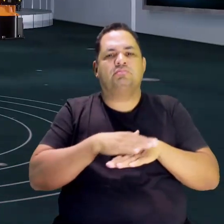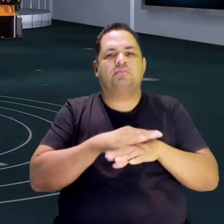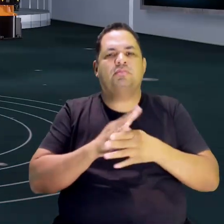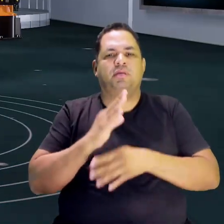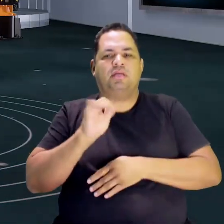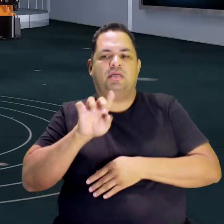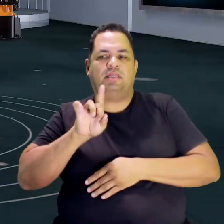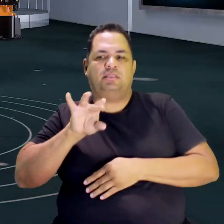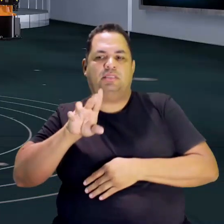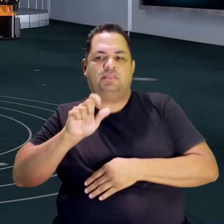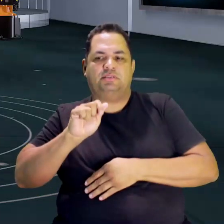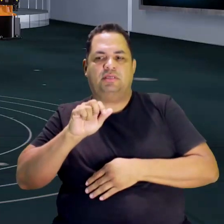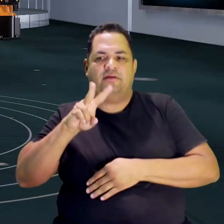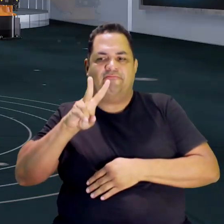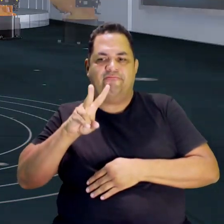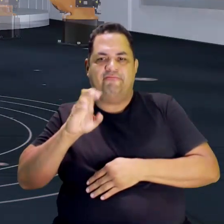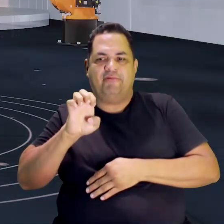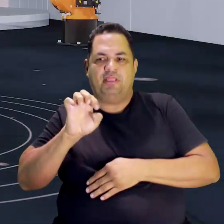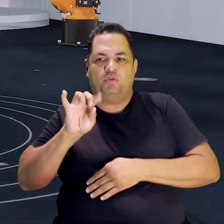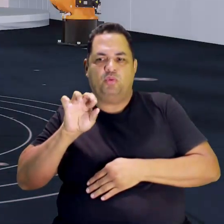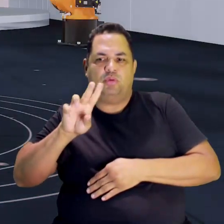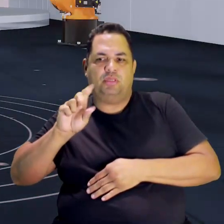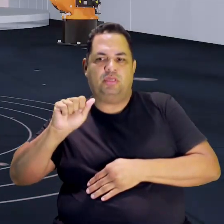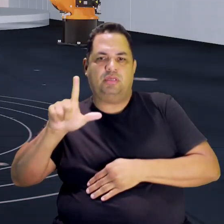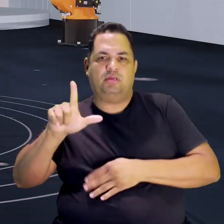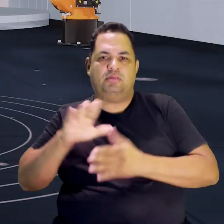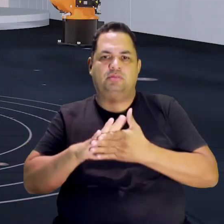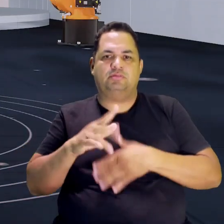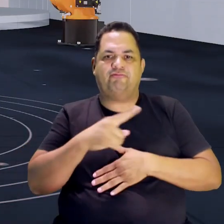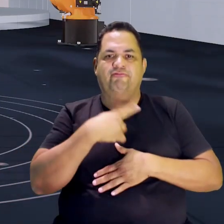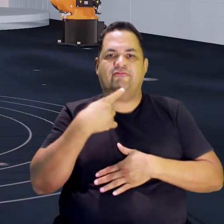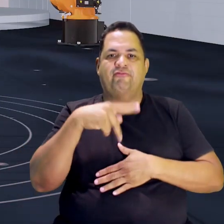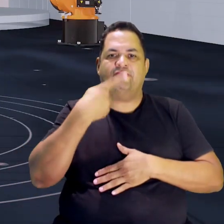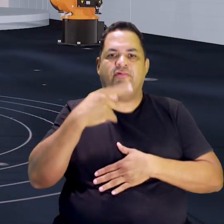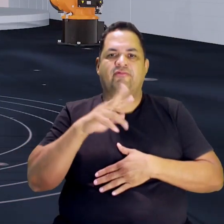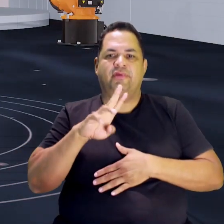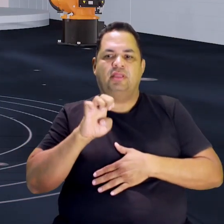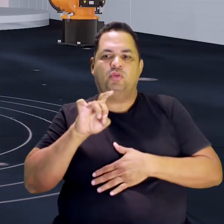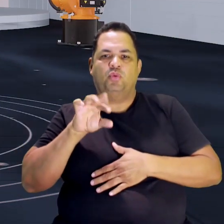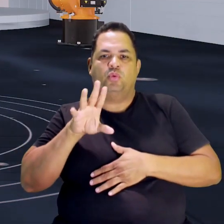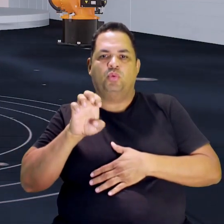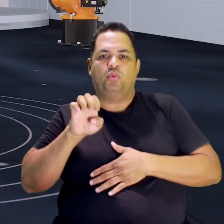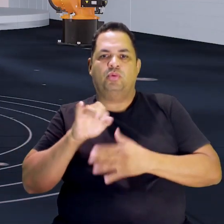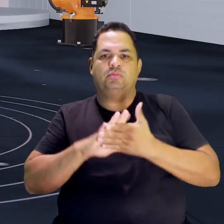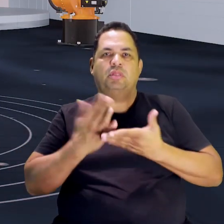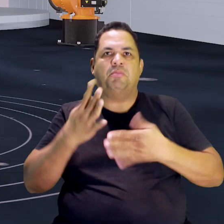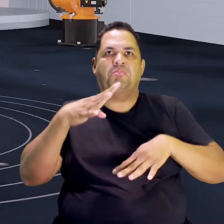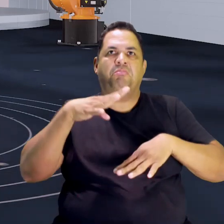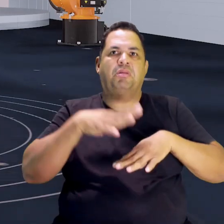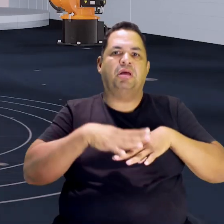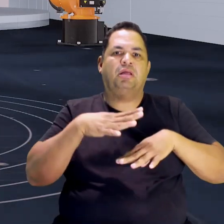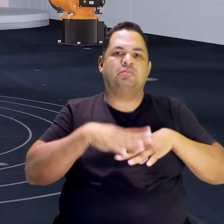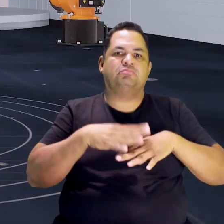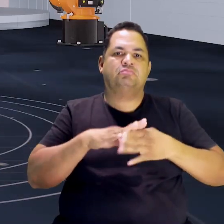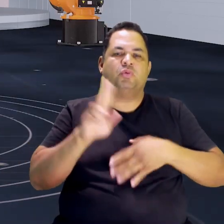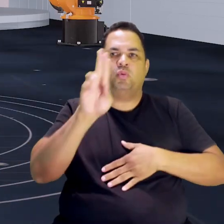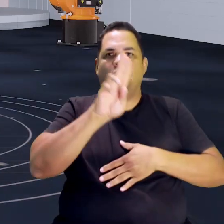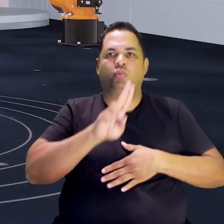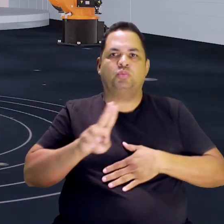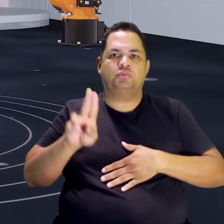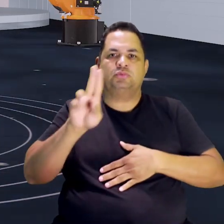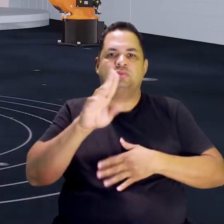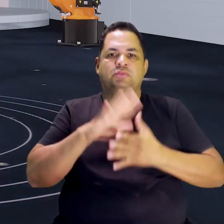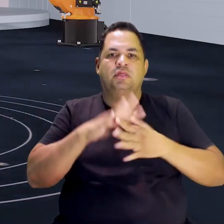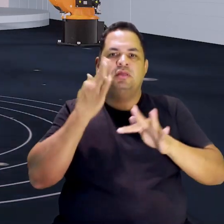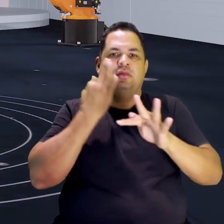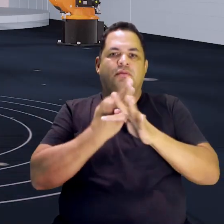vetorial. Então a gente trabalha essa questão dos vetores. Vetores é um ente matemático, mas muito útil na física,